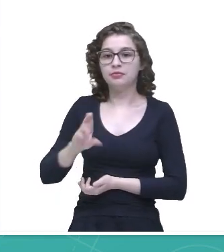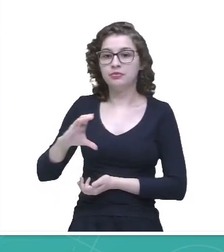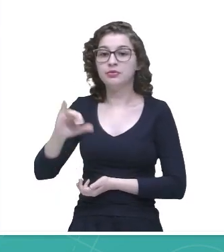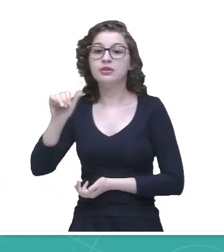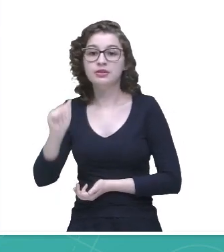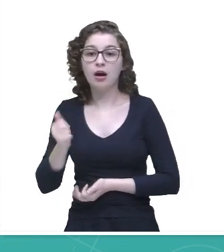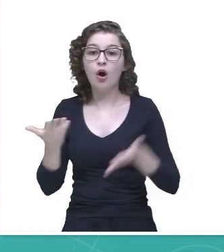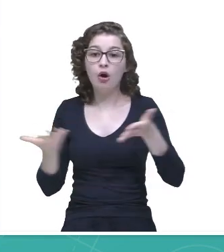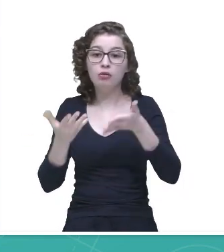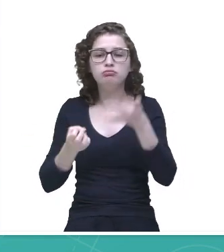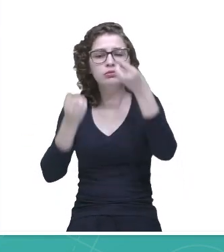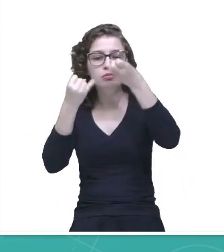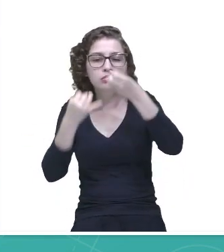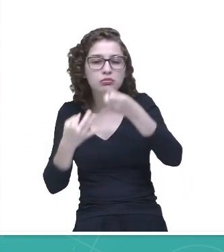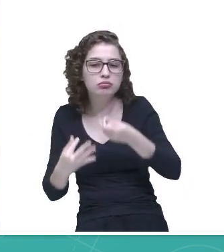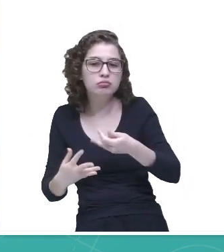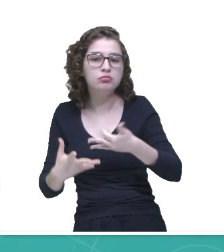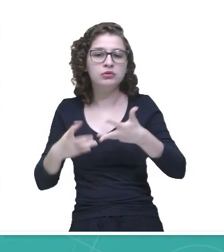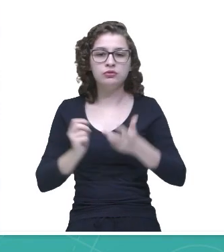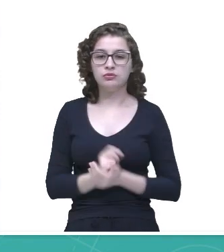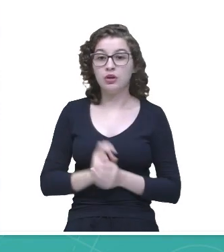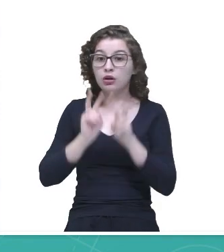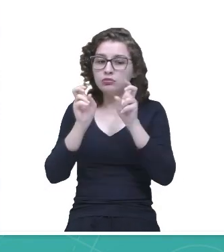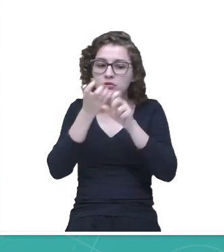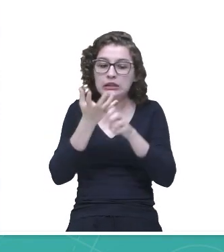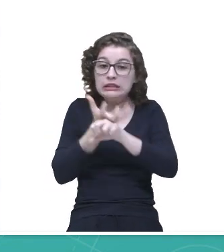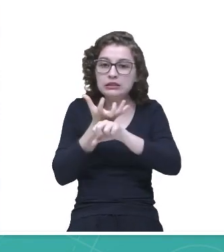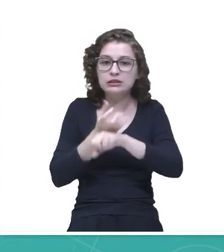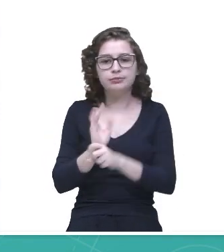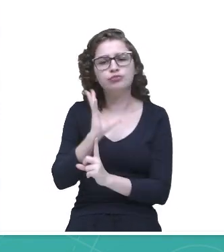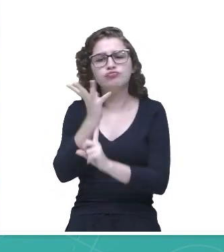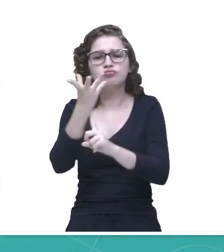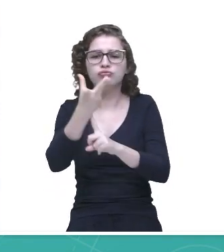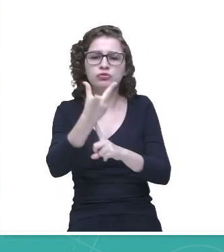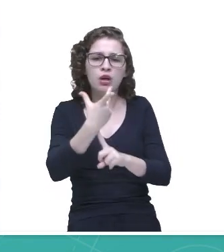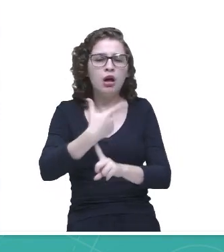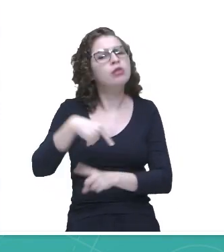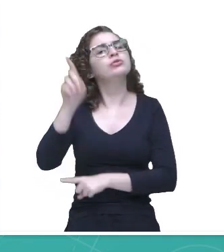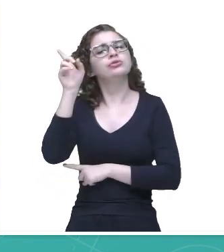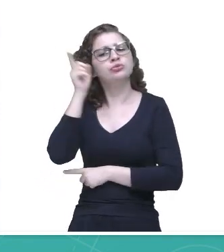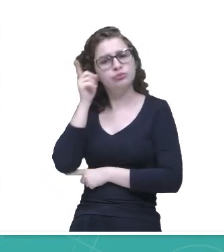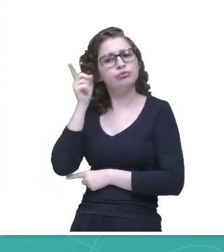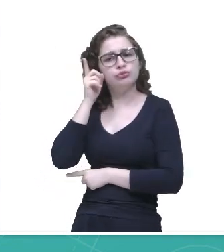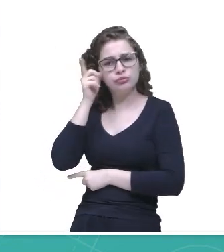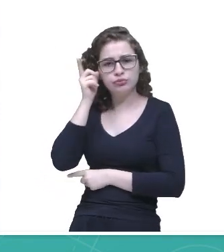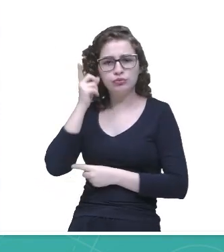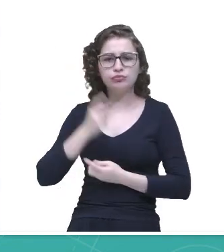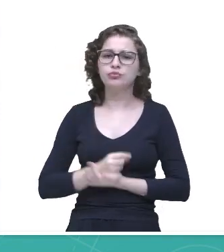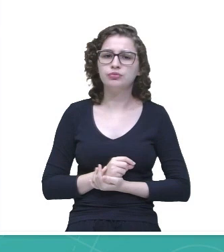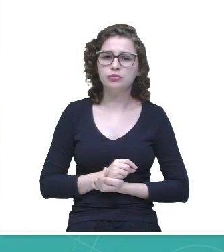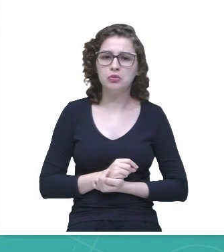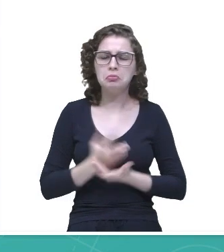agora falando um pouquinho, né, desse conteúdo sobre a arte. A arte que está sempre presente no nosso dia a dia. Como ela está, às vezes